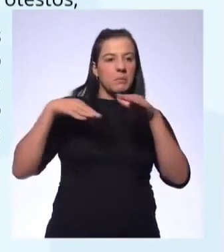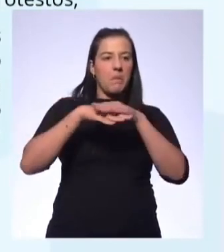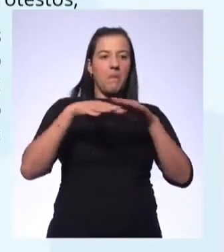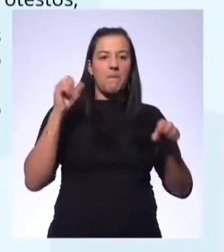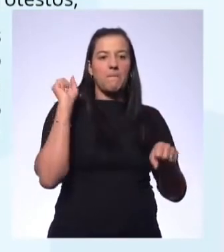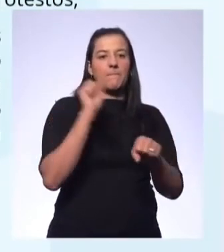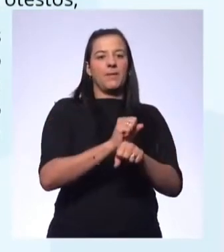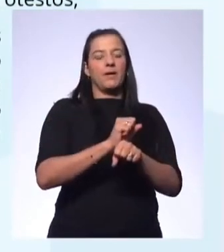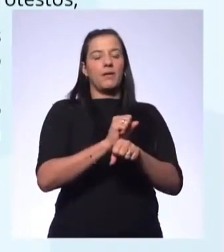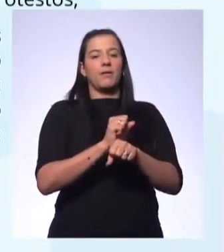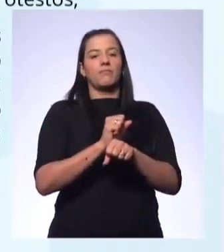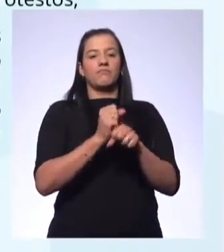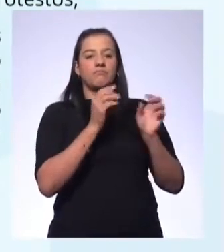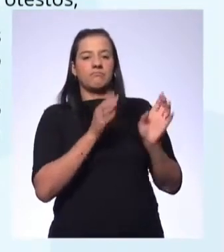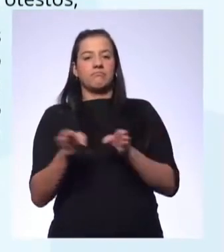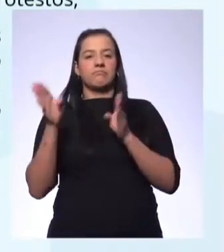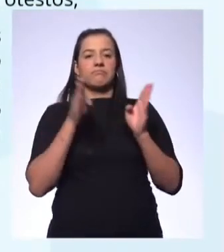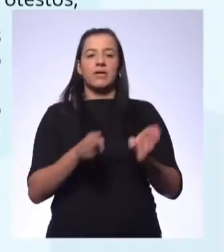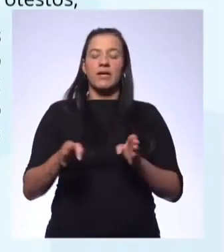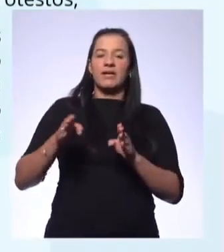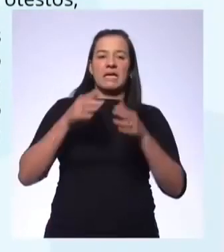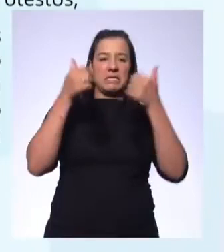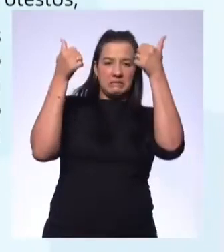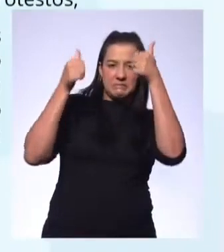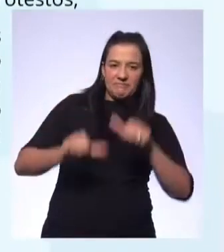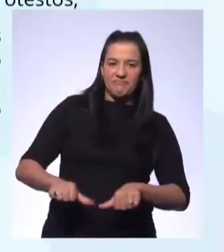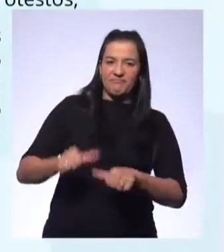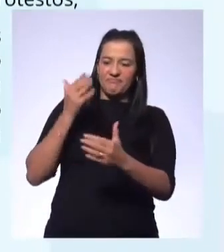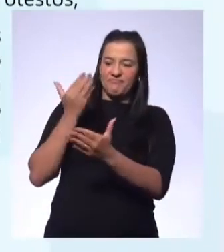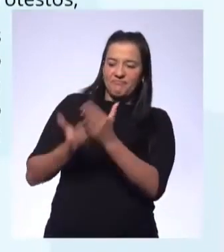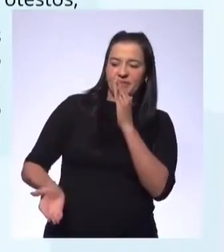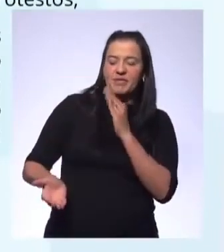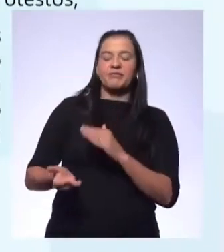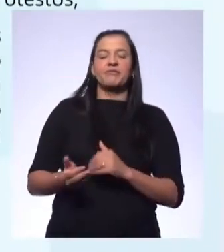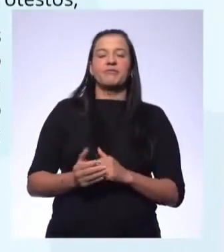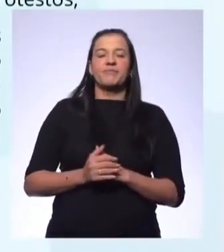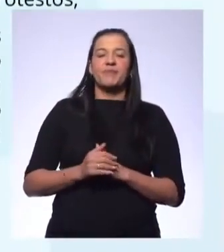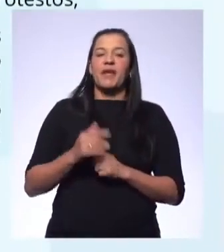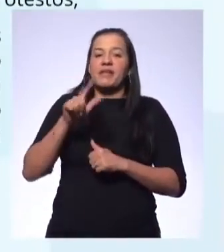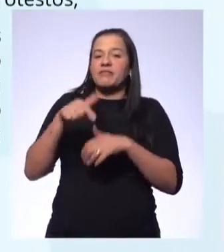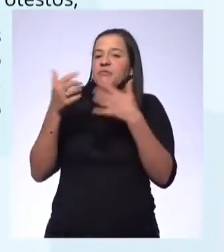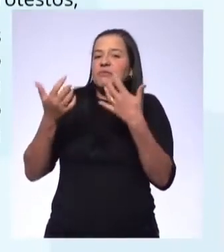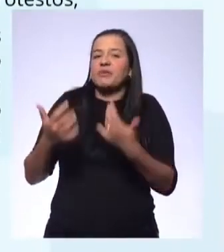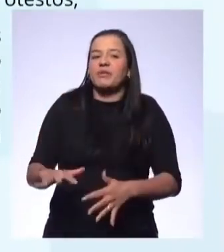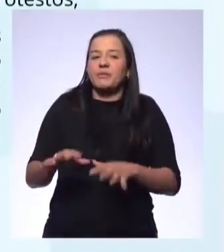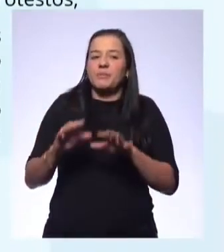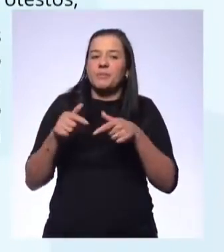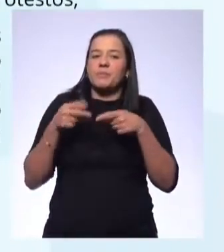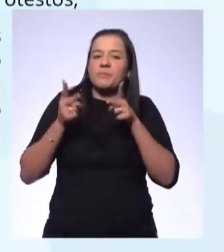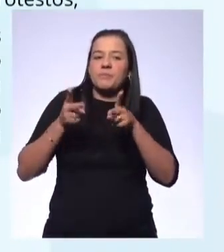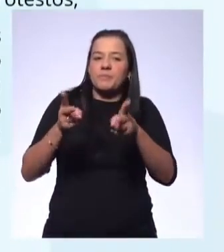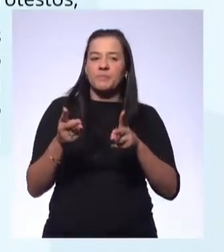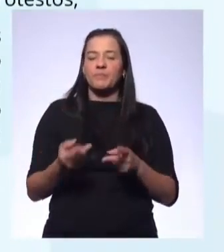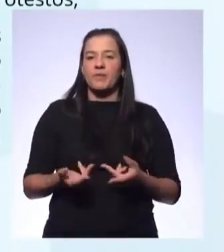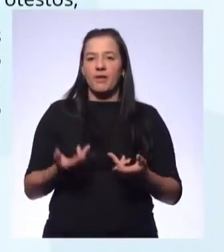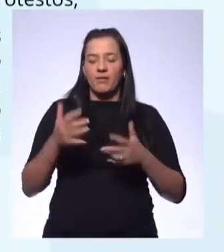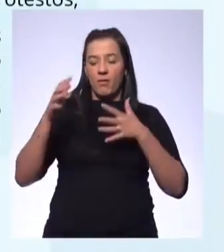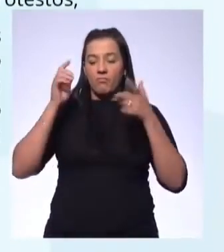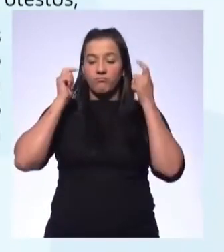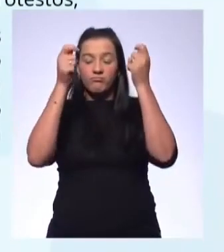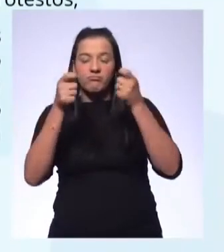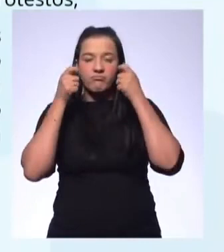a produção, que era para dar algum tipo de prejuízo para o chefe, para o dono da fábrica. Greves,